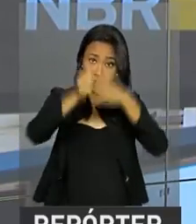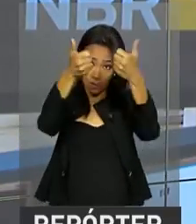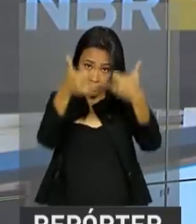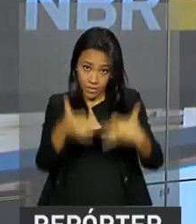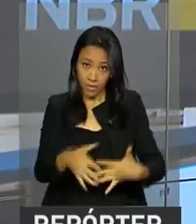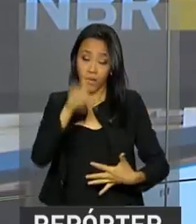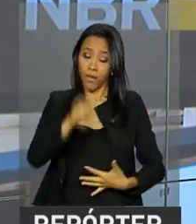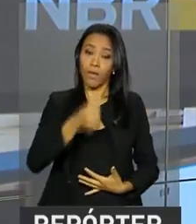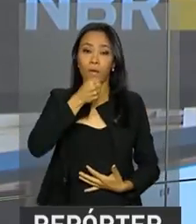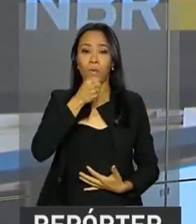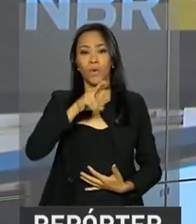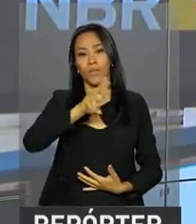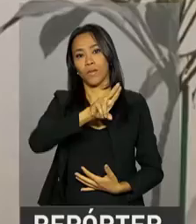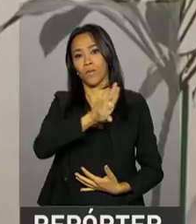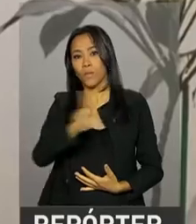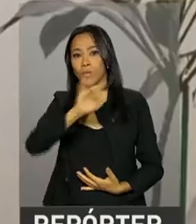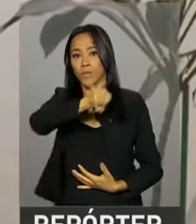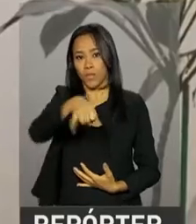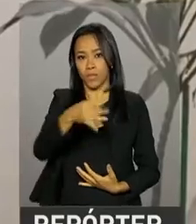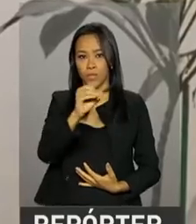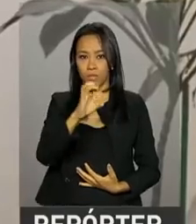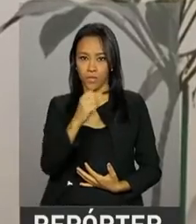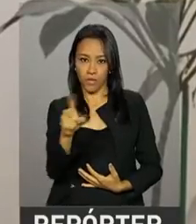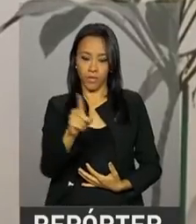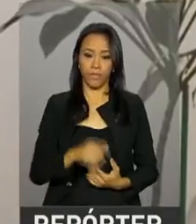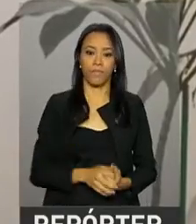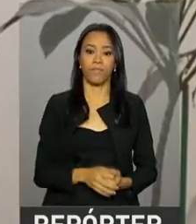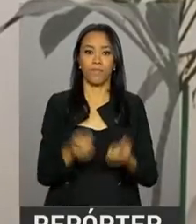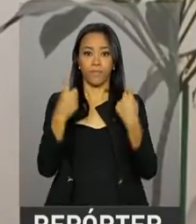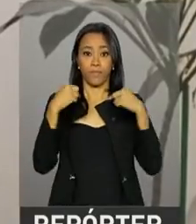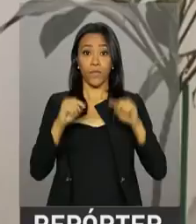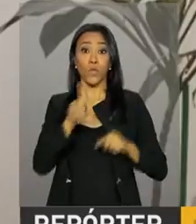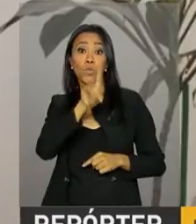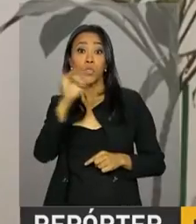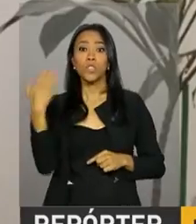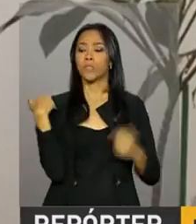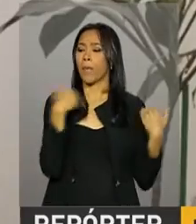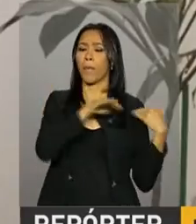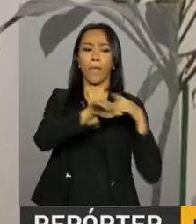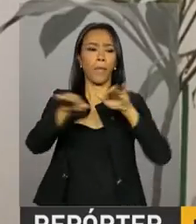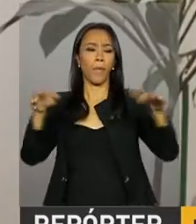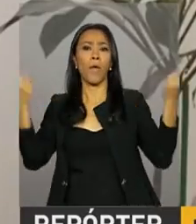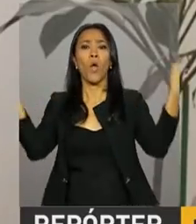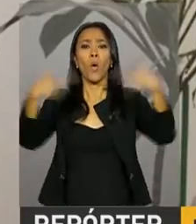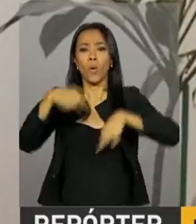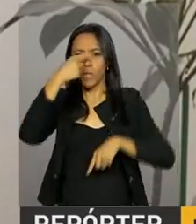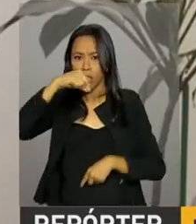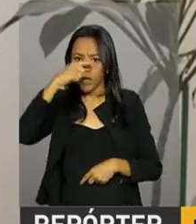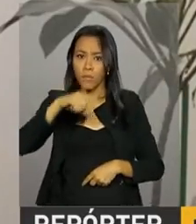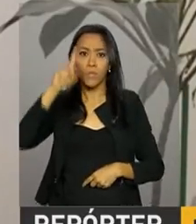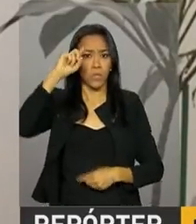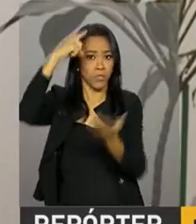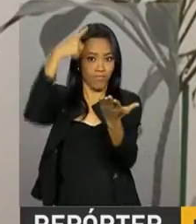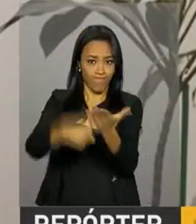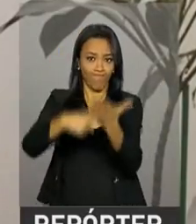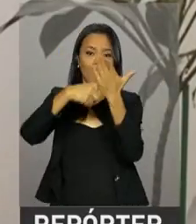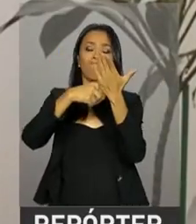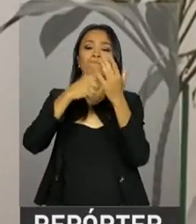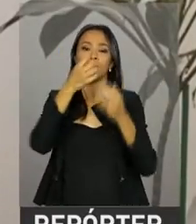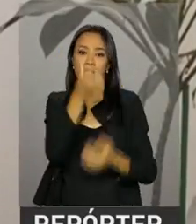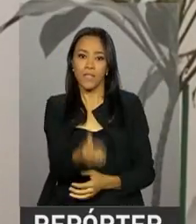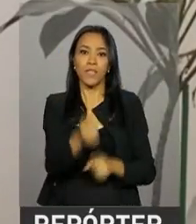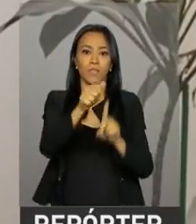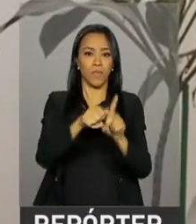repórter josé luiz o dia de mobilização nacional contra a gripe está marcado para 6 de maio será um sábado e